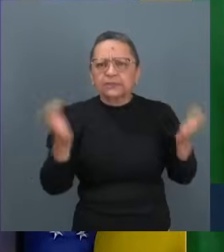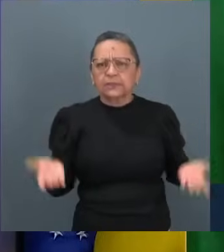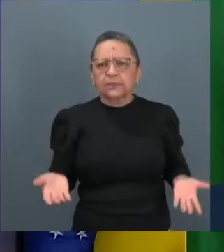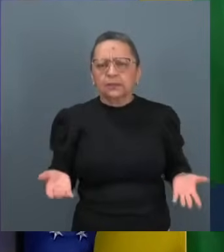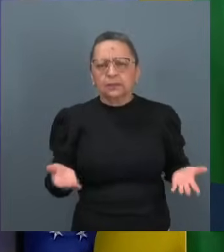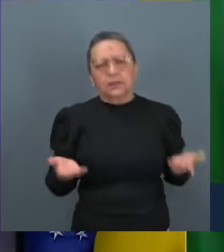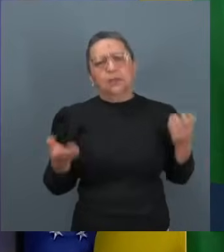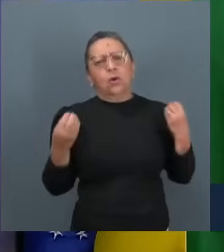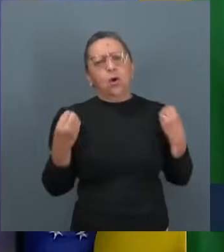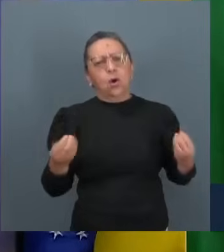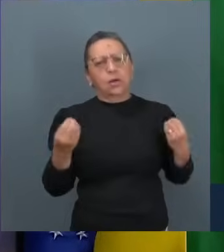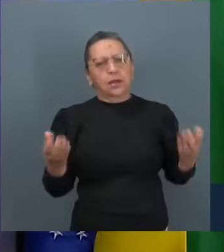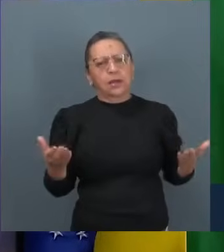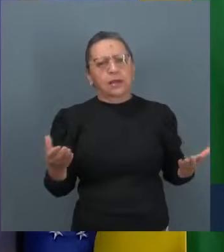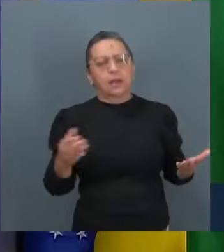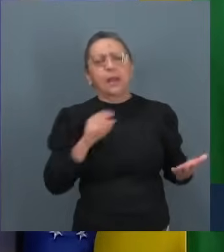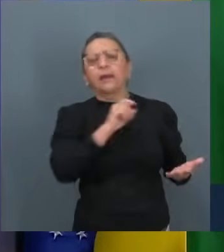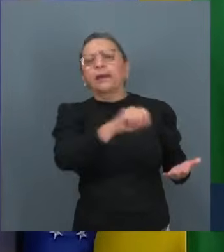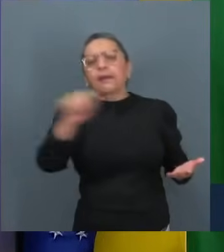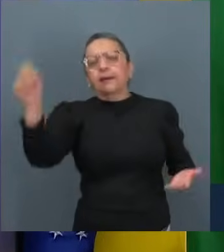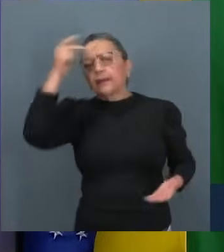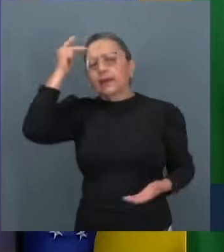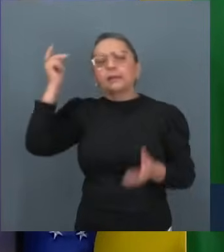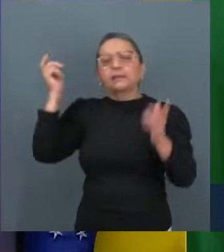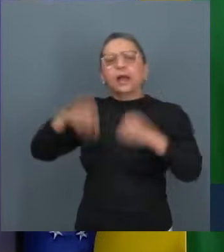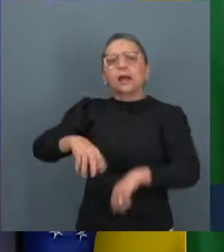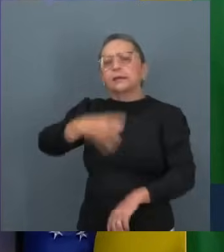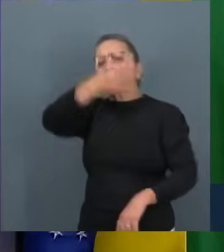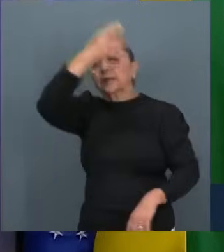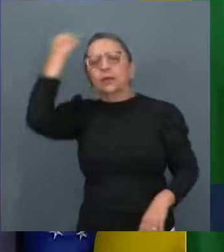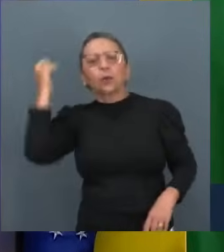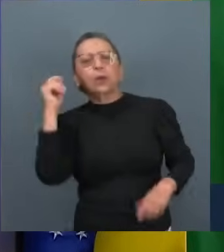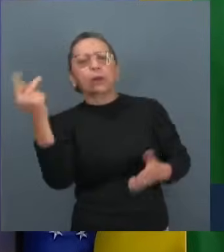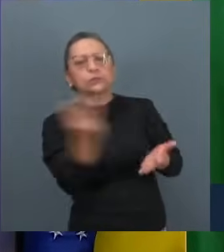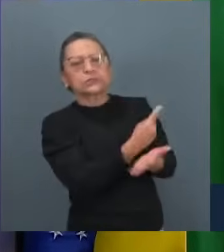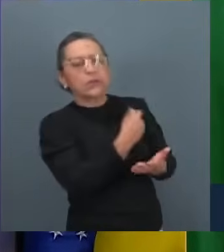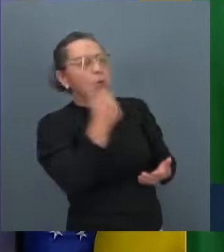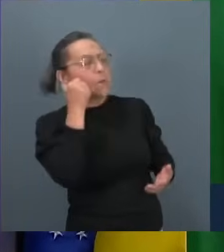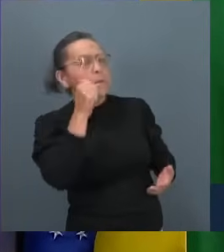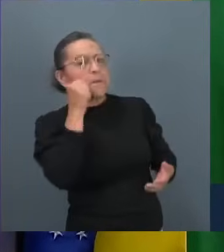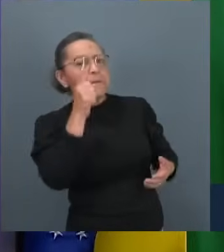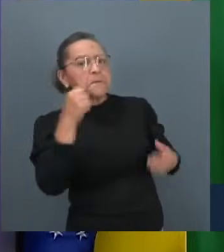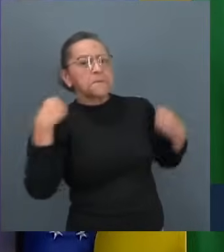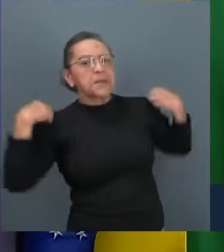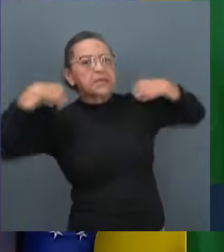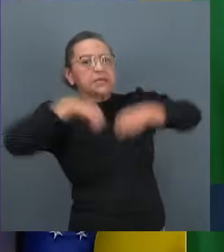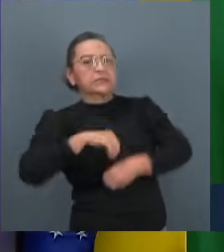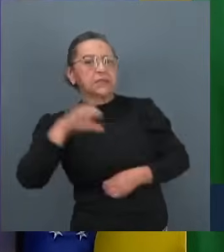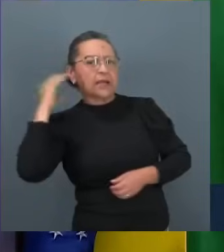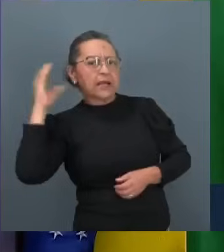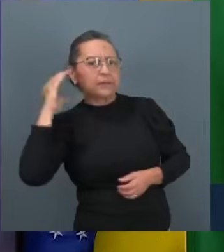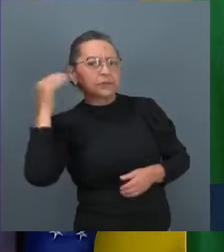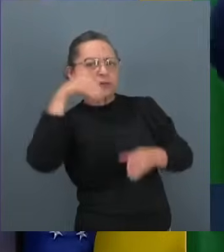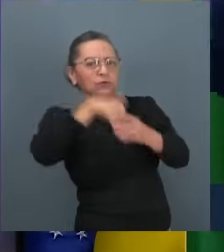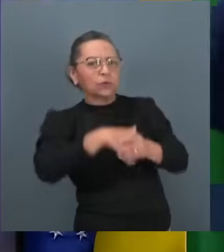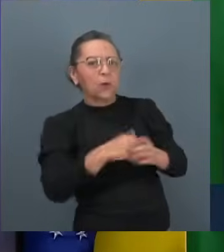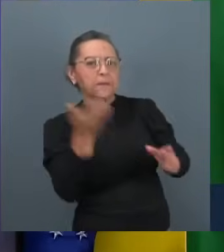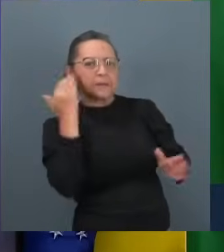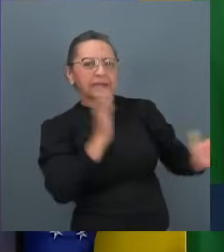Quem pode esquecer o voto envergonhado da ministra Carmen Lúcia durante as eleições